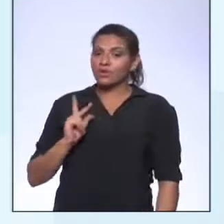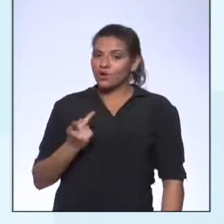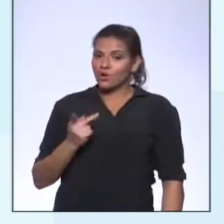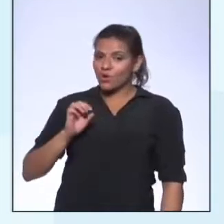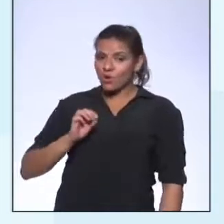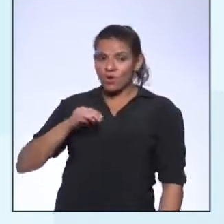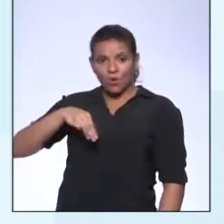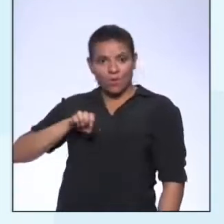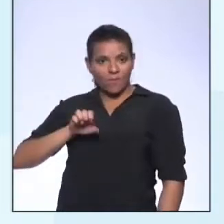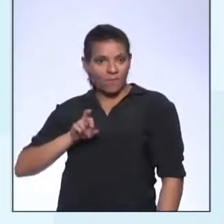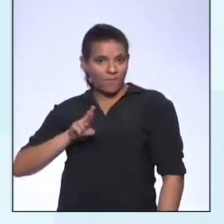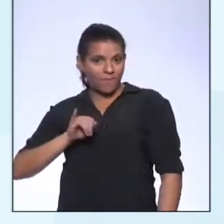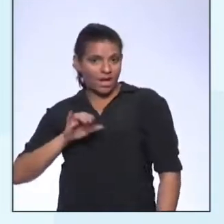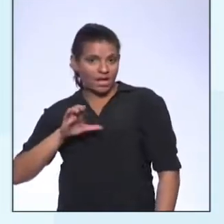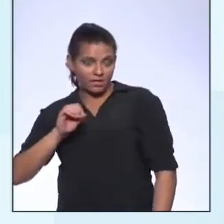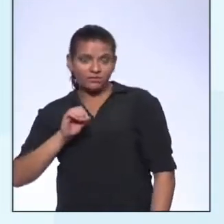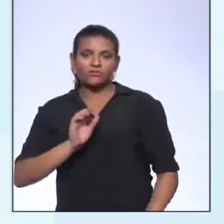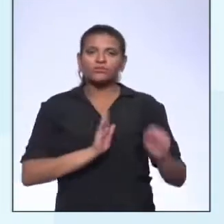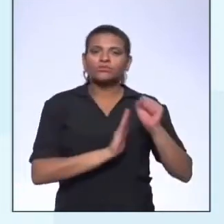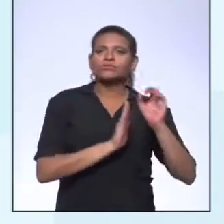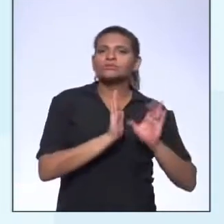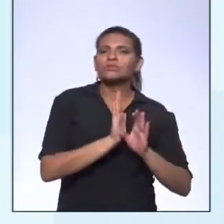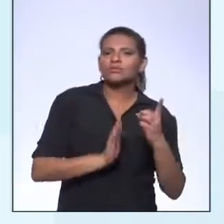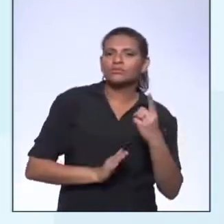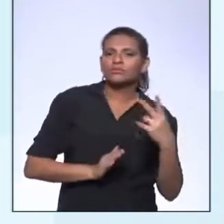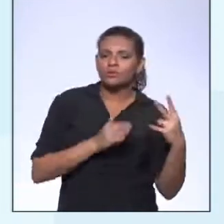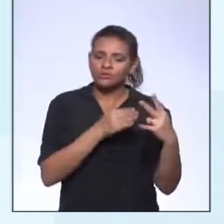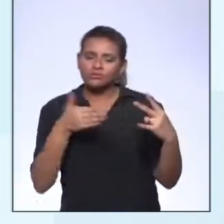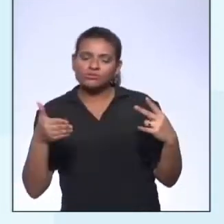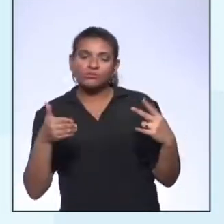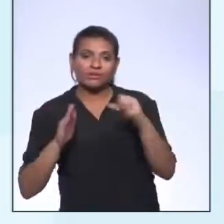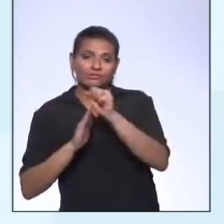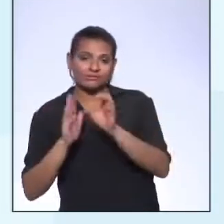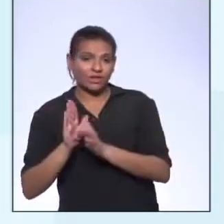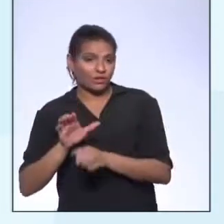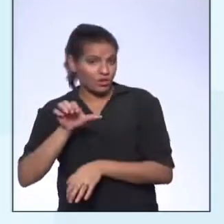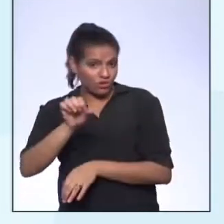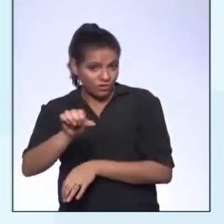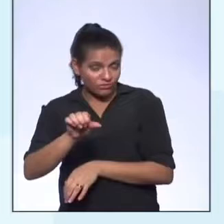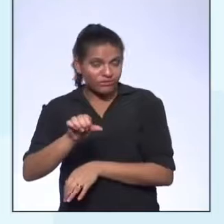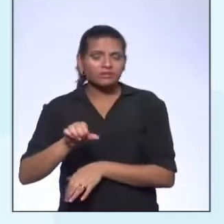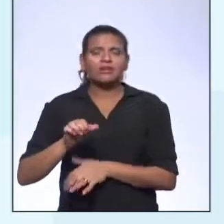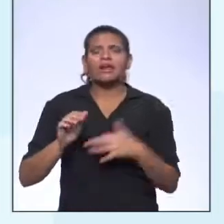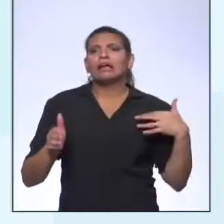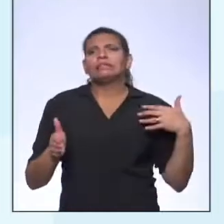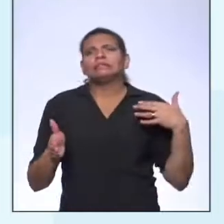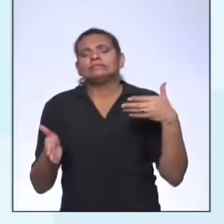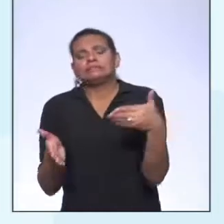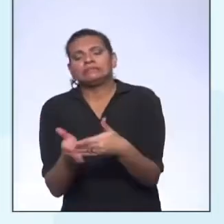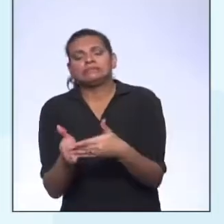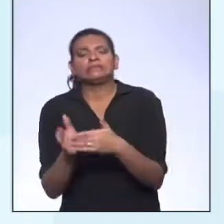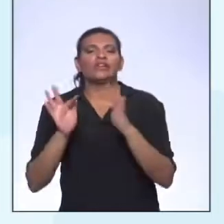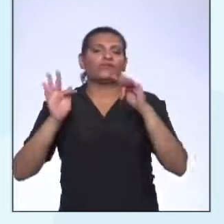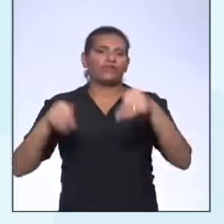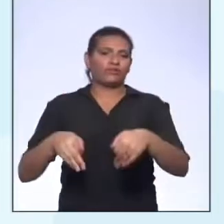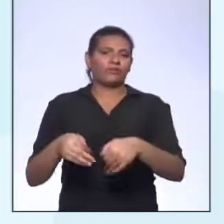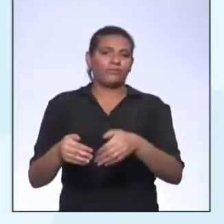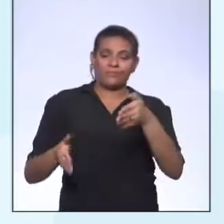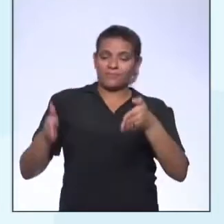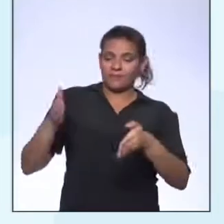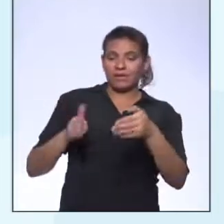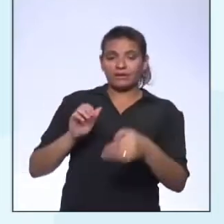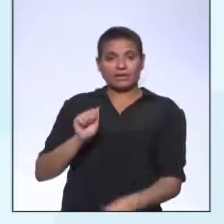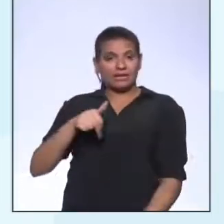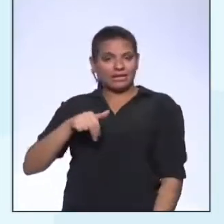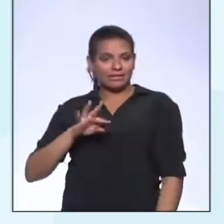séculos 12 a 9, até o fim da Antiguidade. Imediatamente após este período foi o início